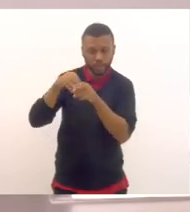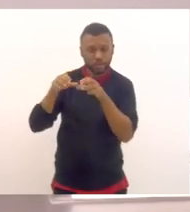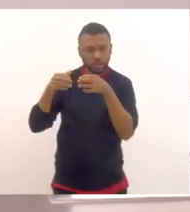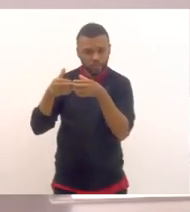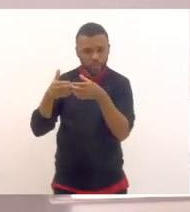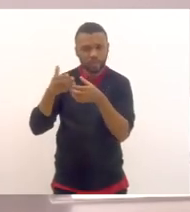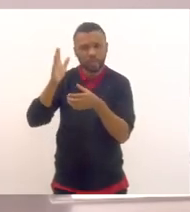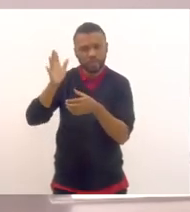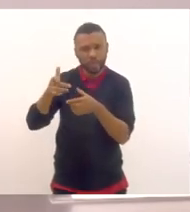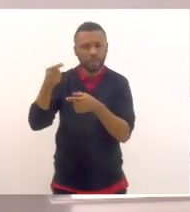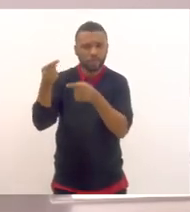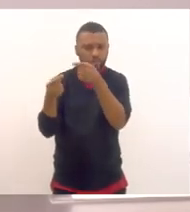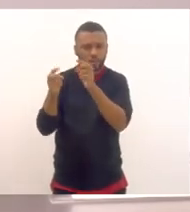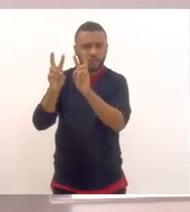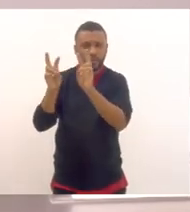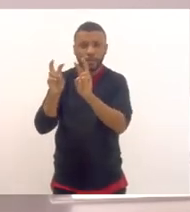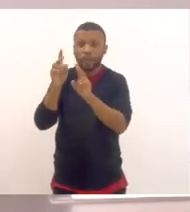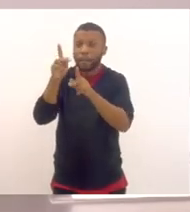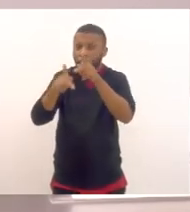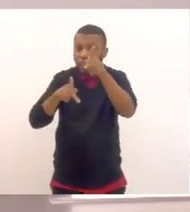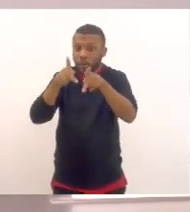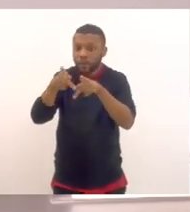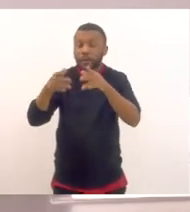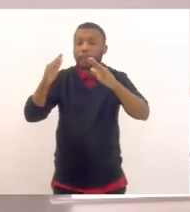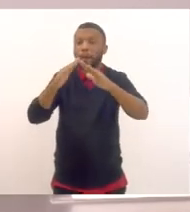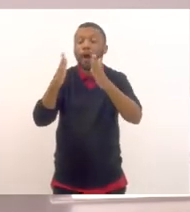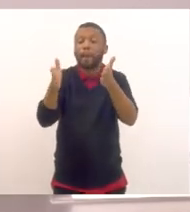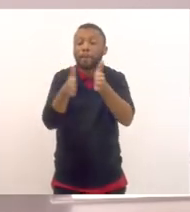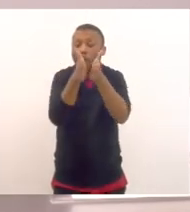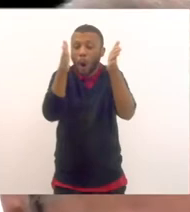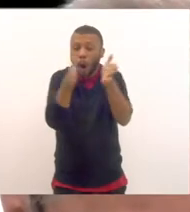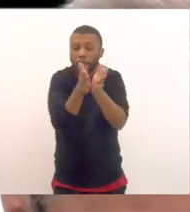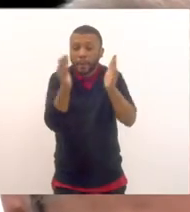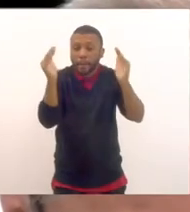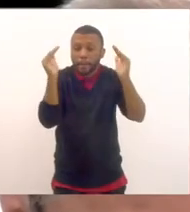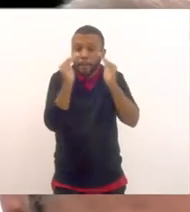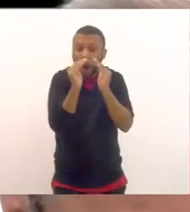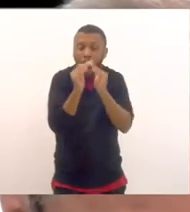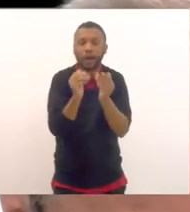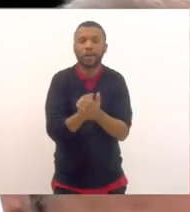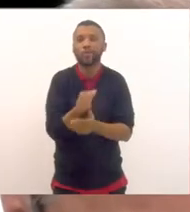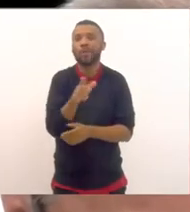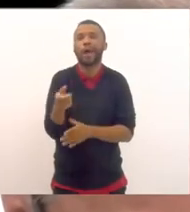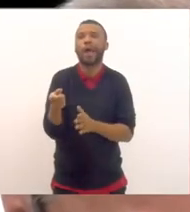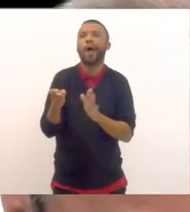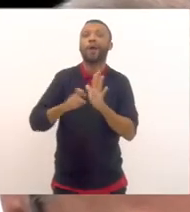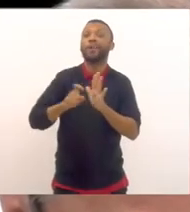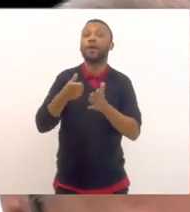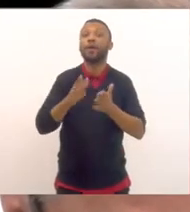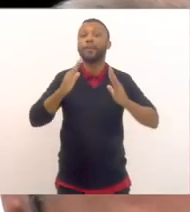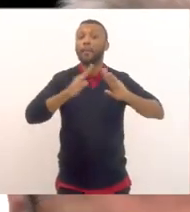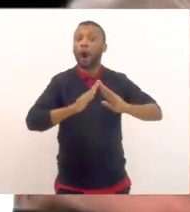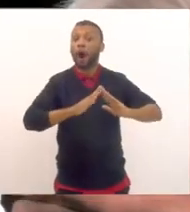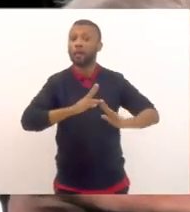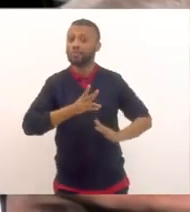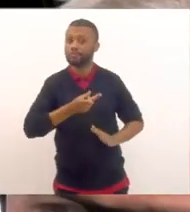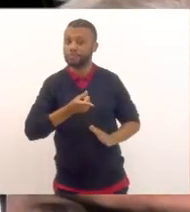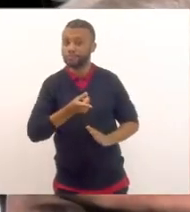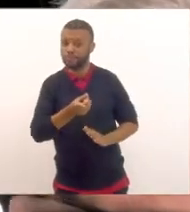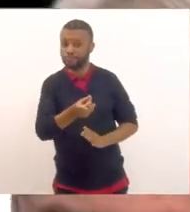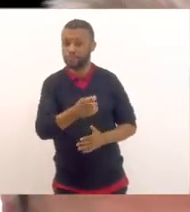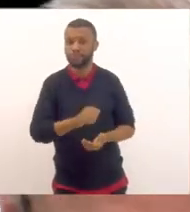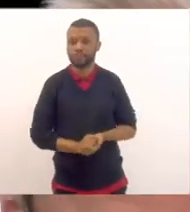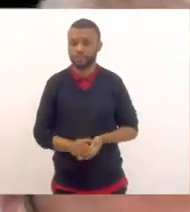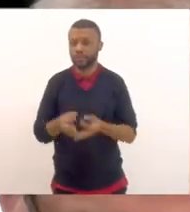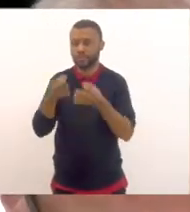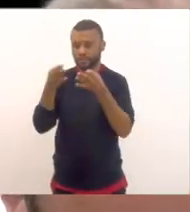essa força tarefa é que são populações que moram na minha perna né não é o eles moram É sim são